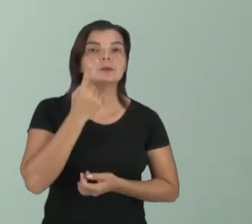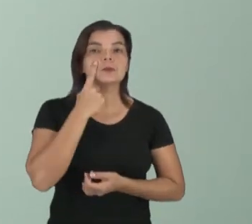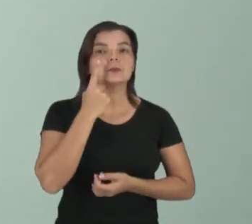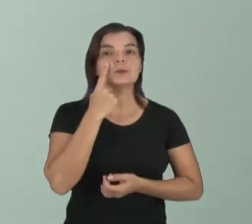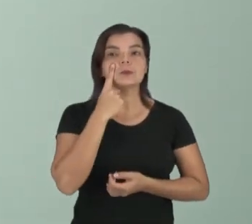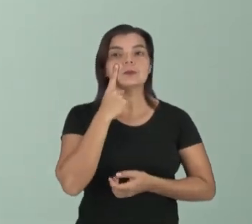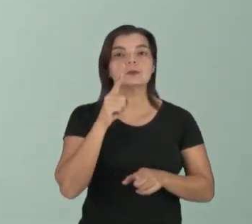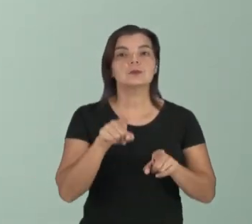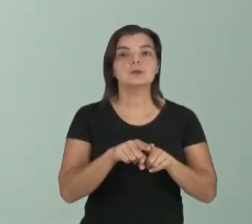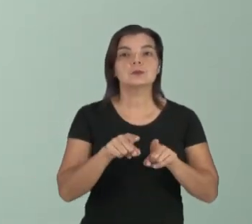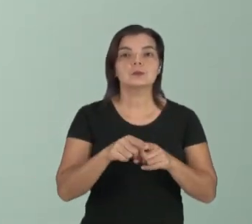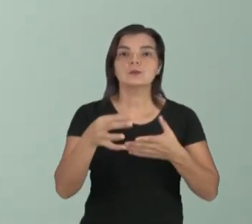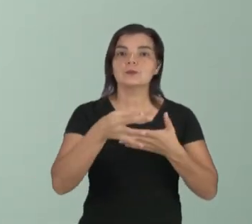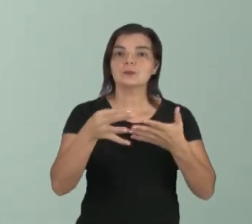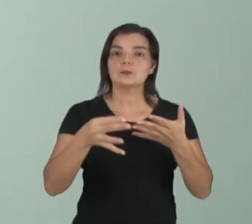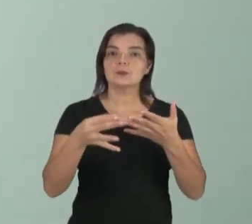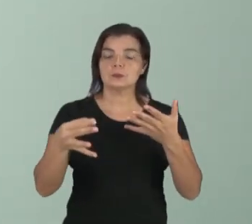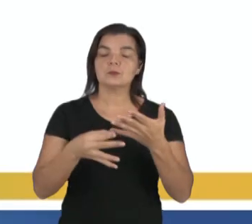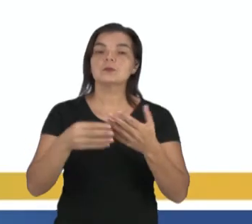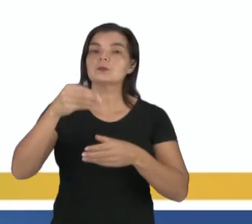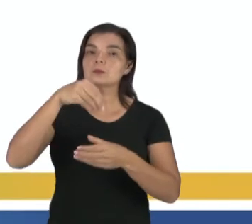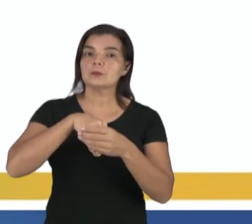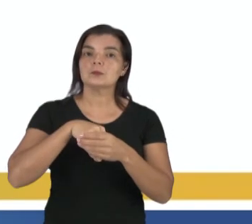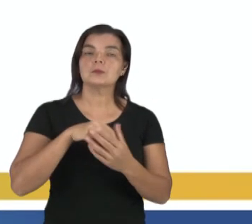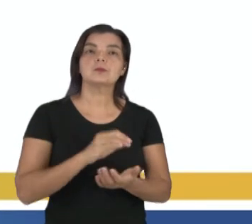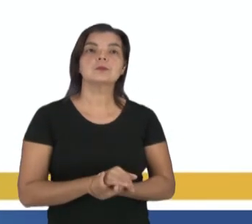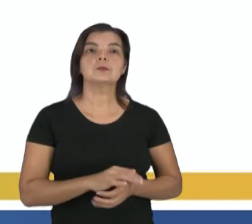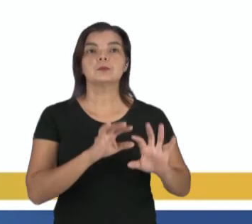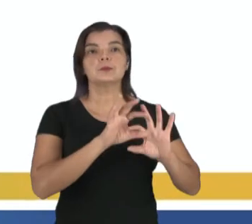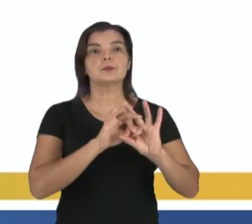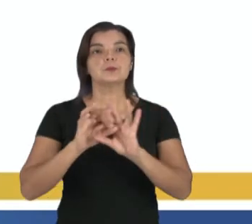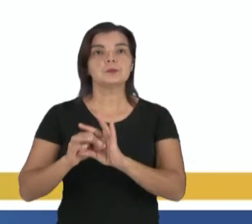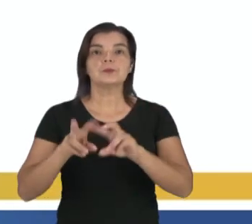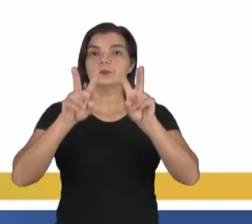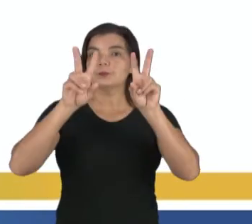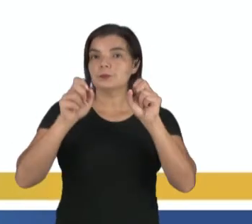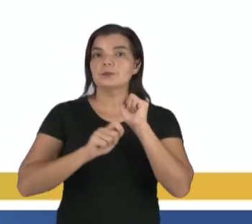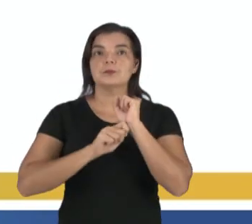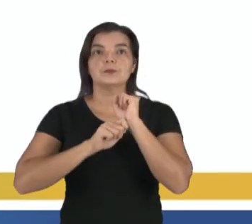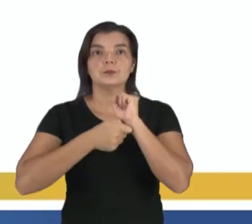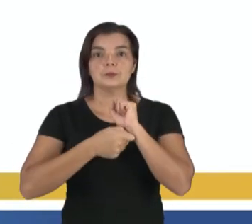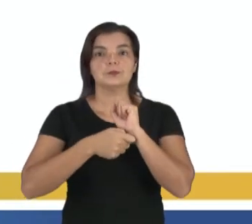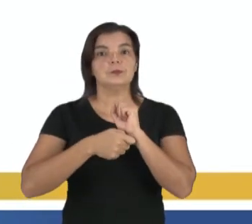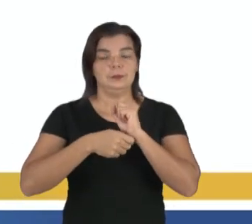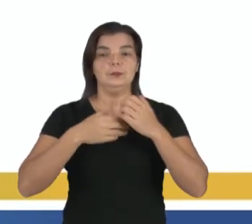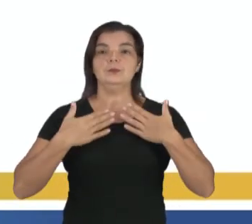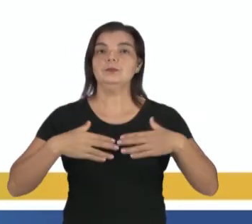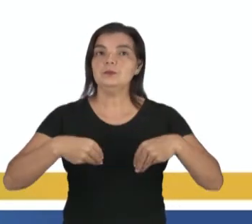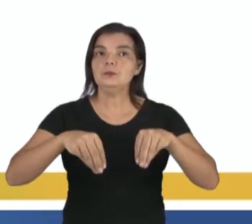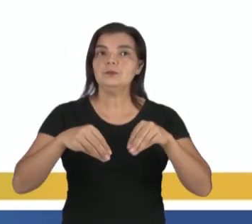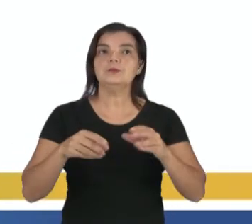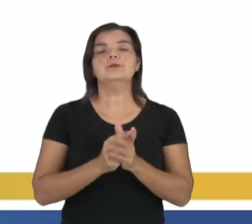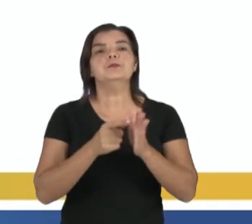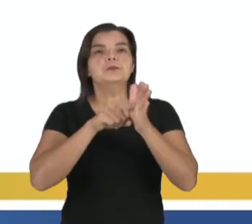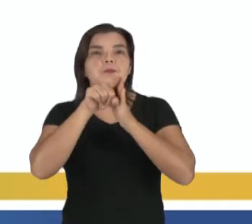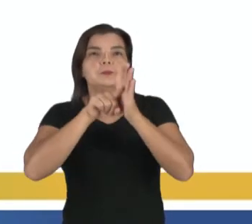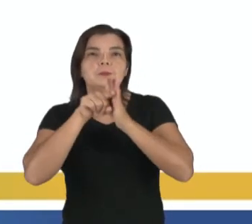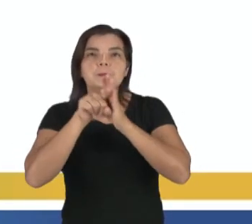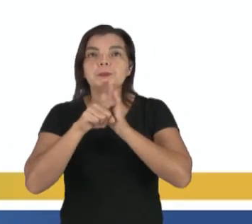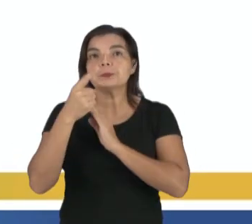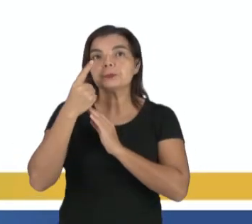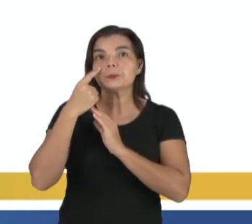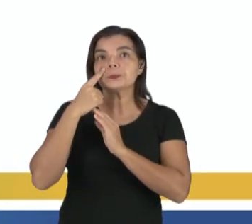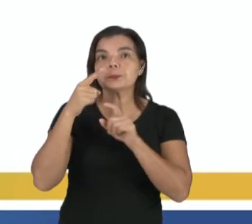os elementos coesivos. Olha o título, Segredos da Seda. Cientistas desvendam parte